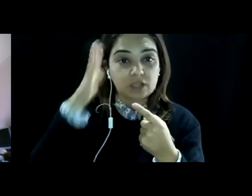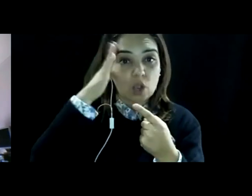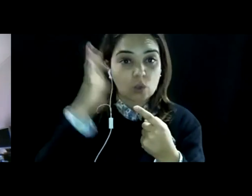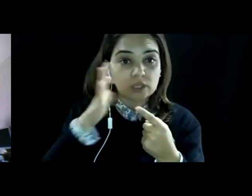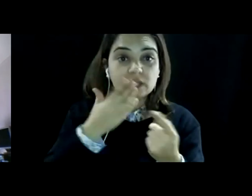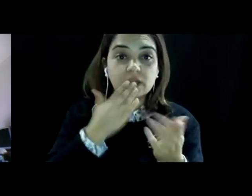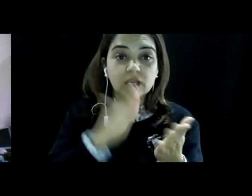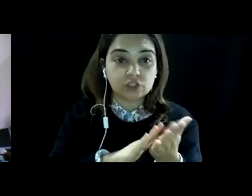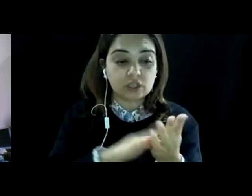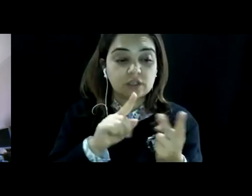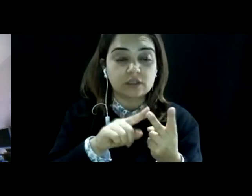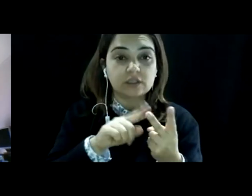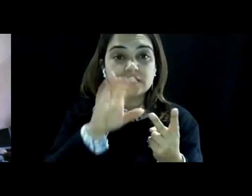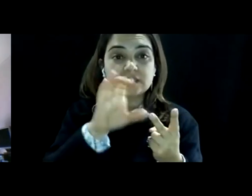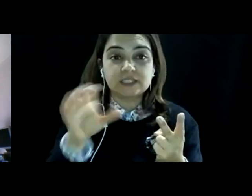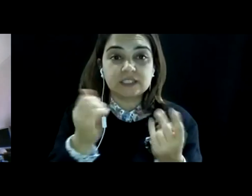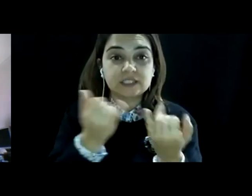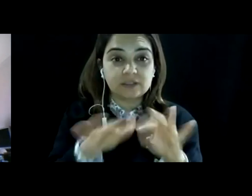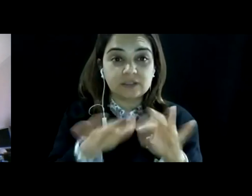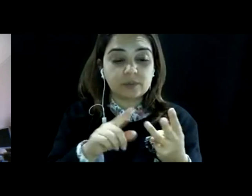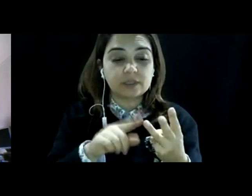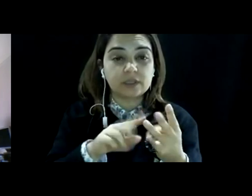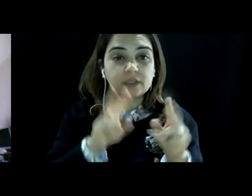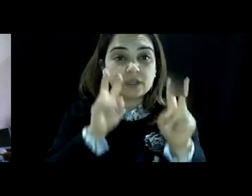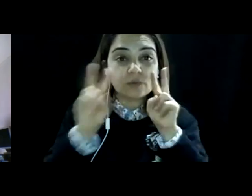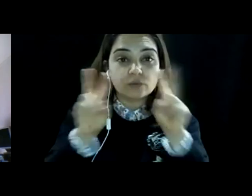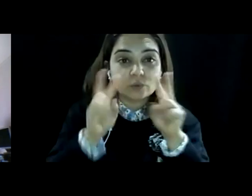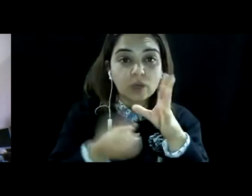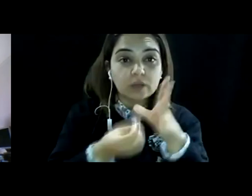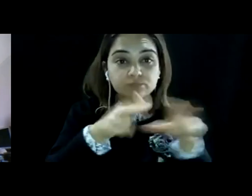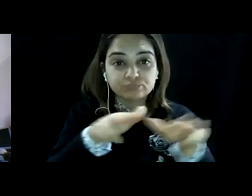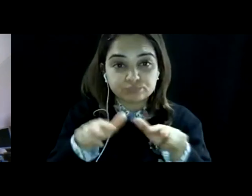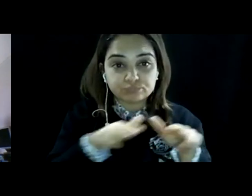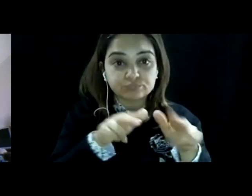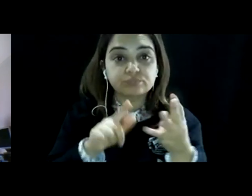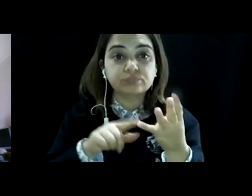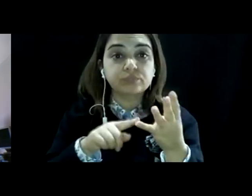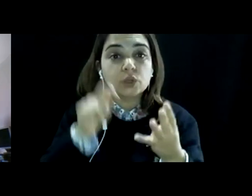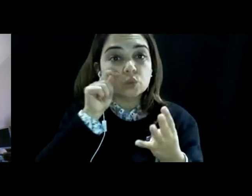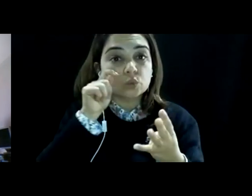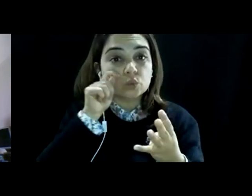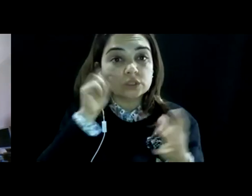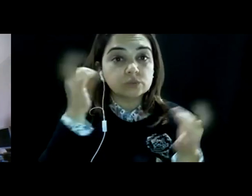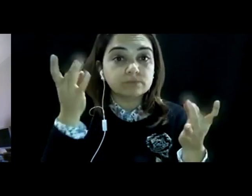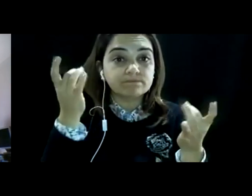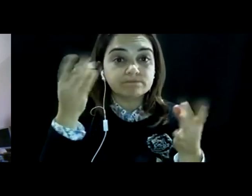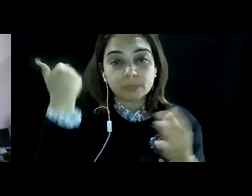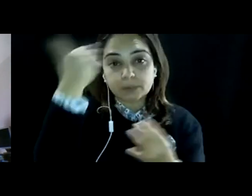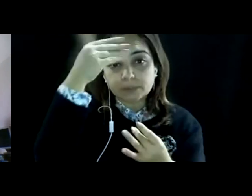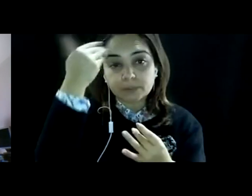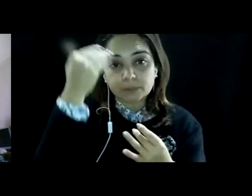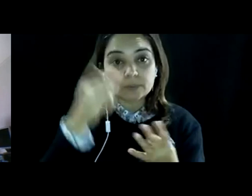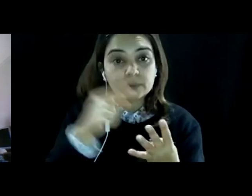restauração, ciências informáticas, audiovisuais e produção dos média, e turismo e lazer. Ora, pensar que estes